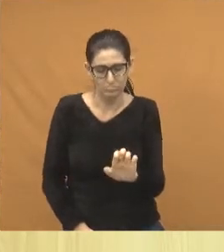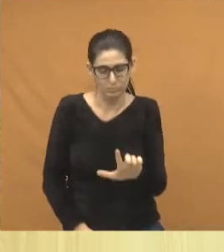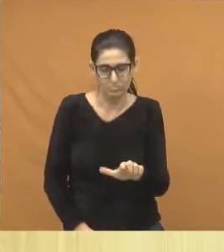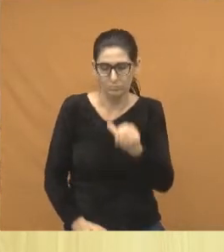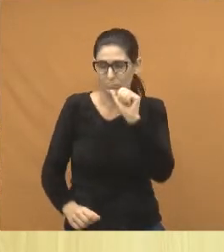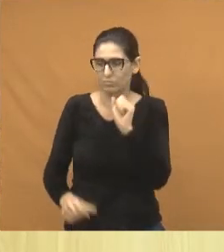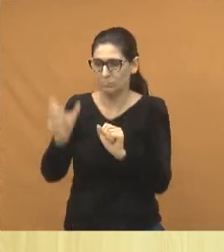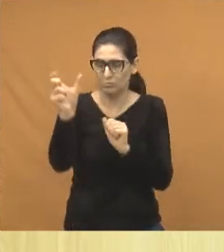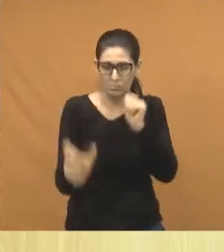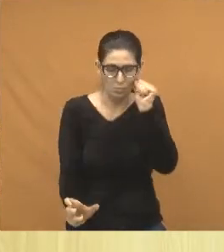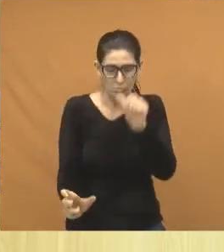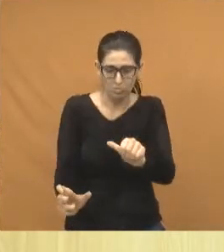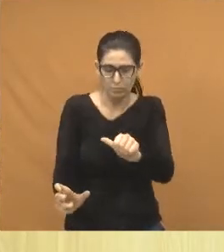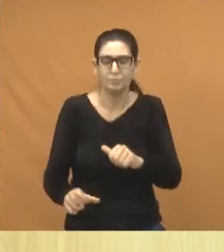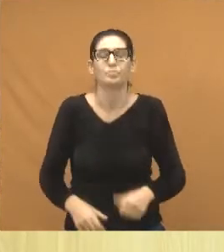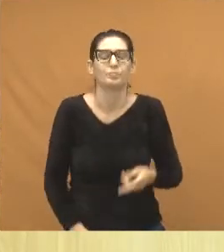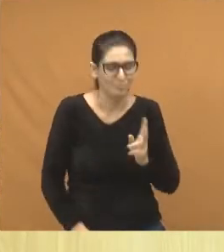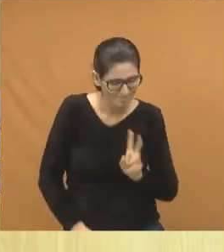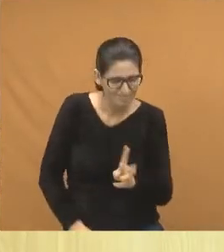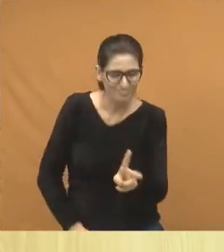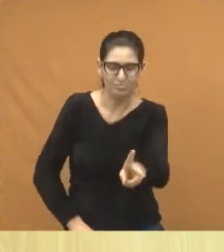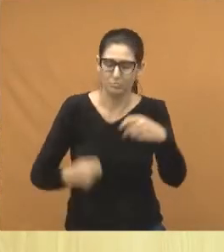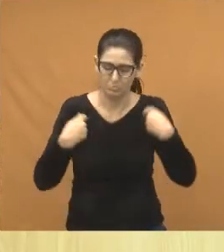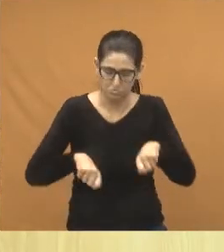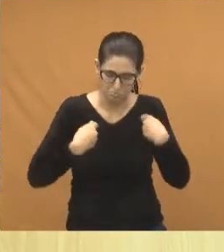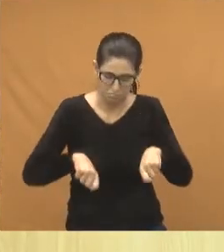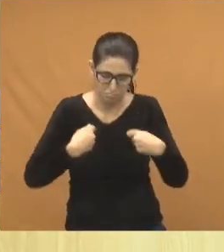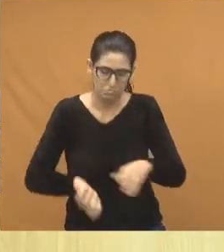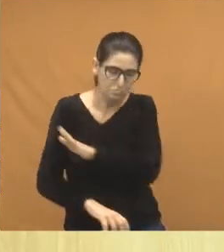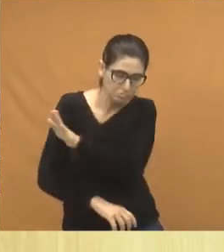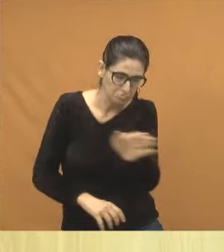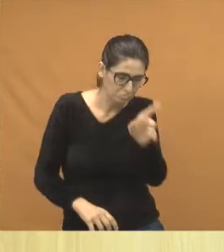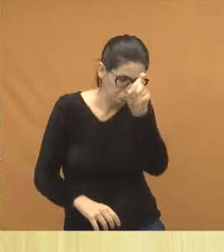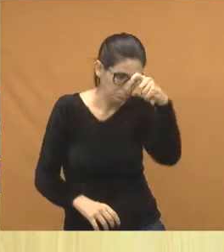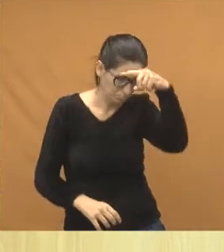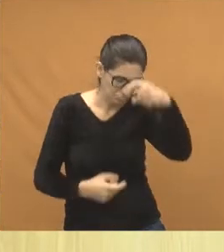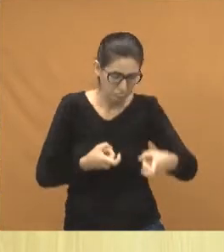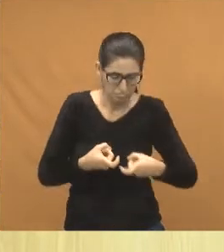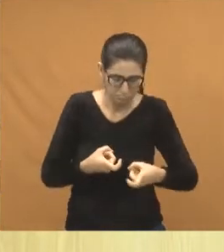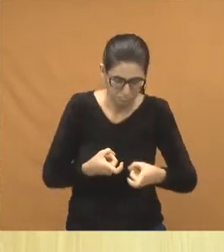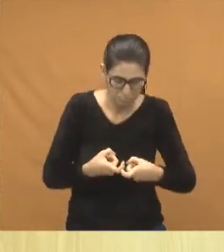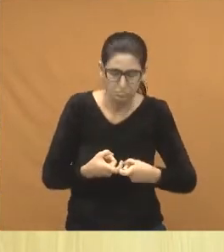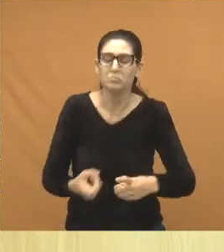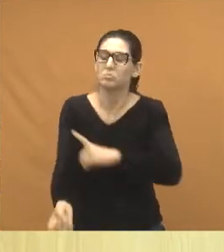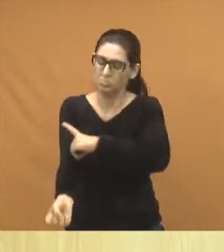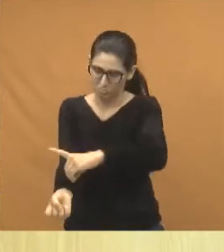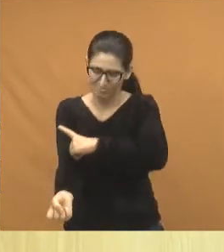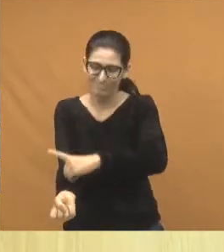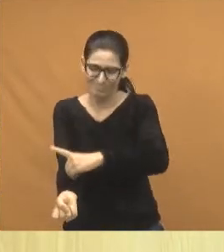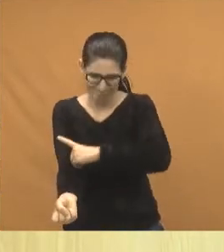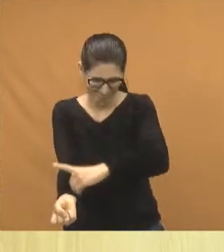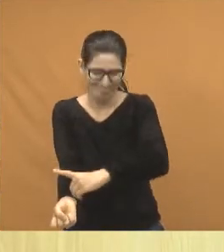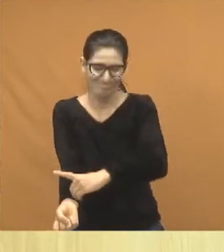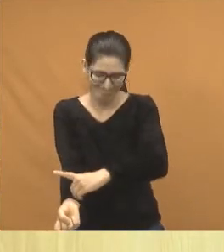constantemente precisa de ser atendida. Ela tem um caso de diabetes,